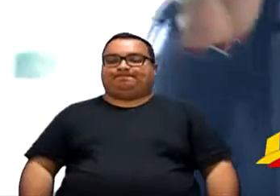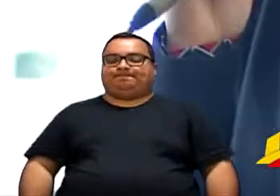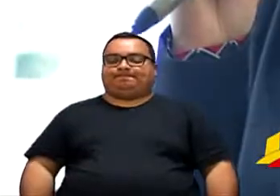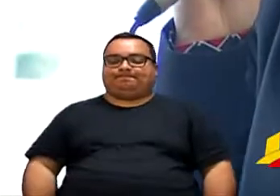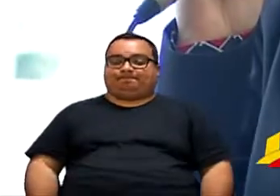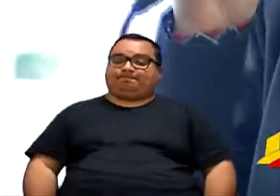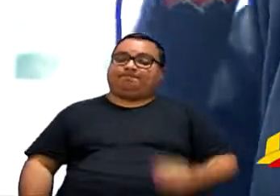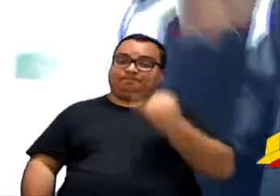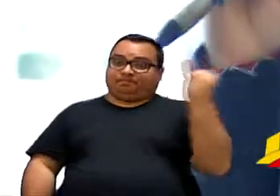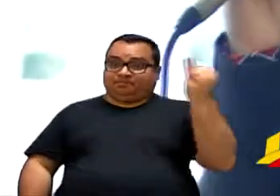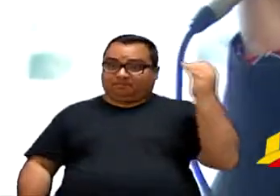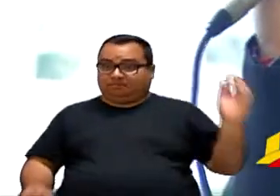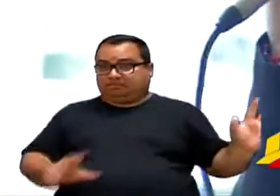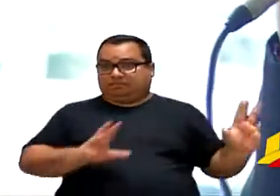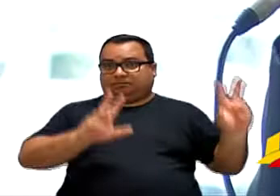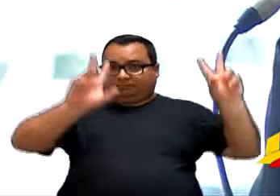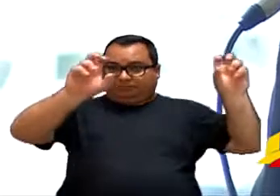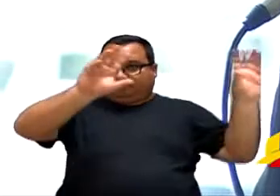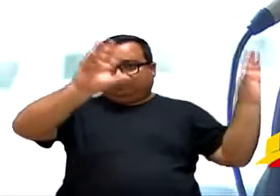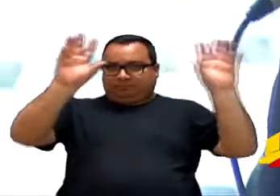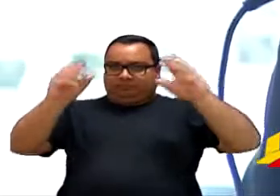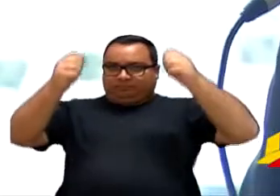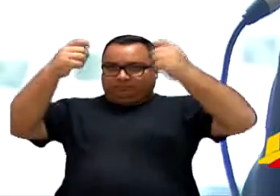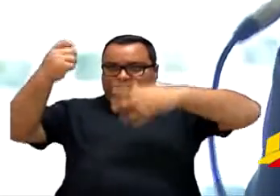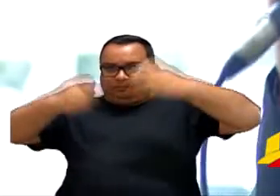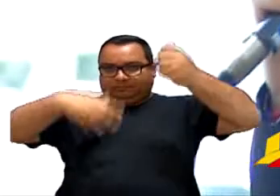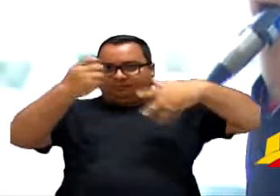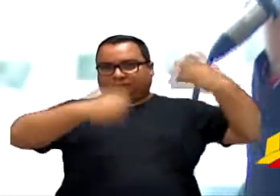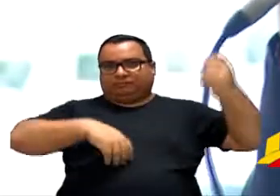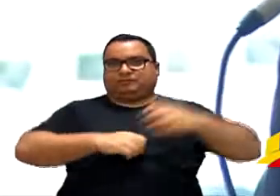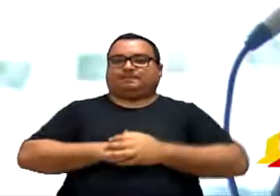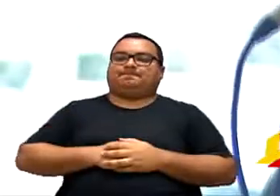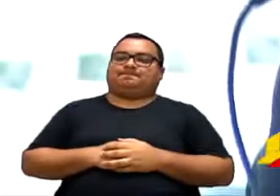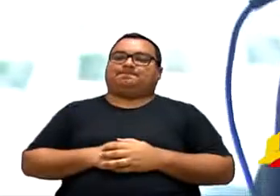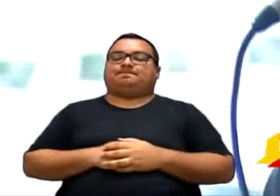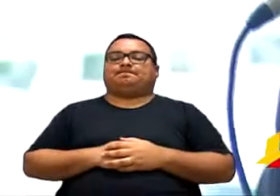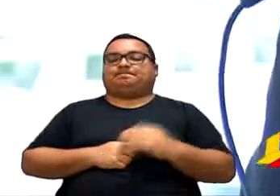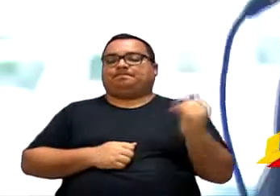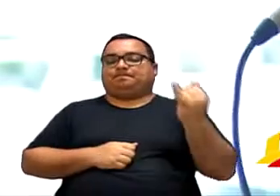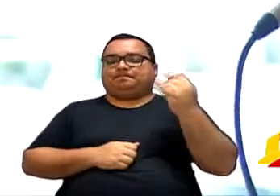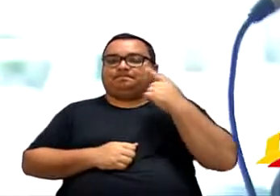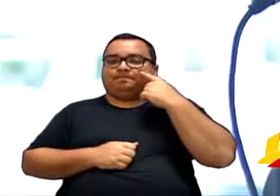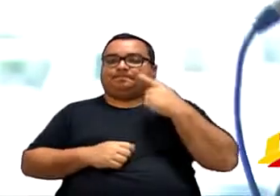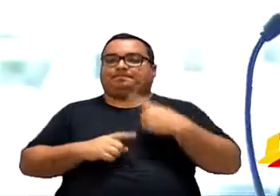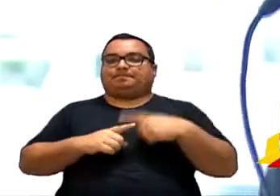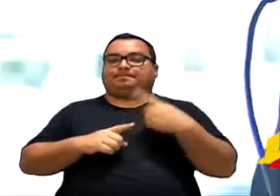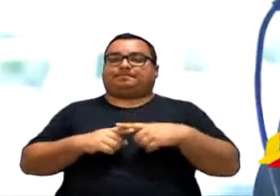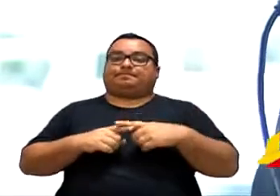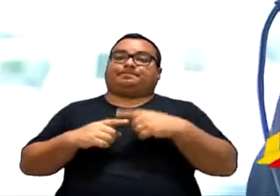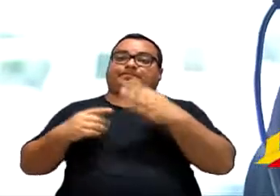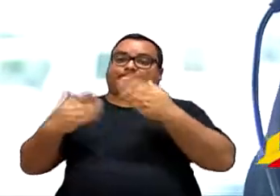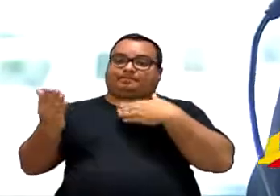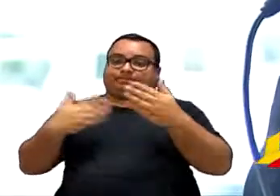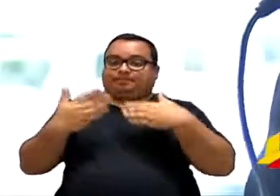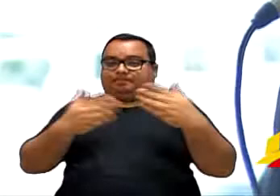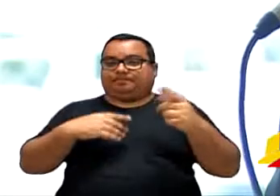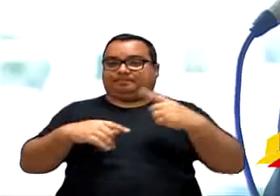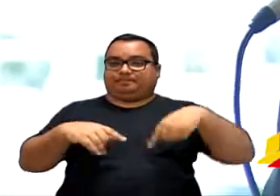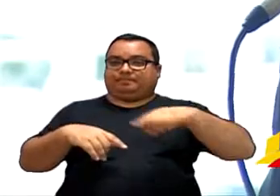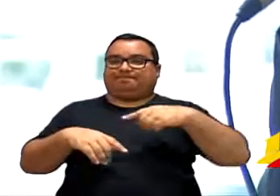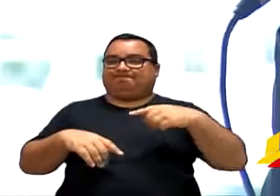trazido para esse plenário não só pela oposição porque nós constantemente temos falado que há